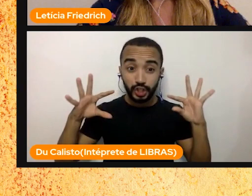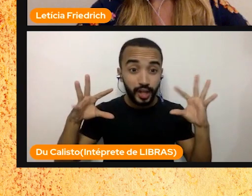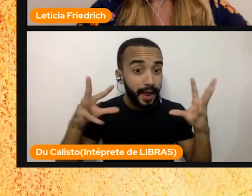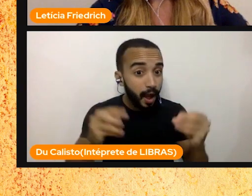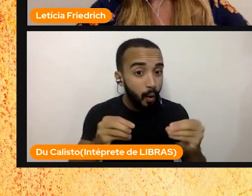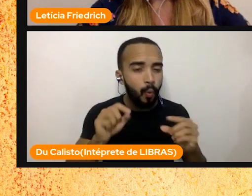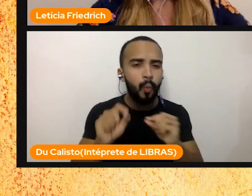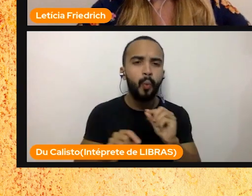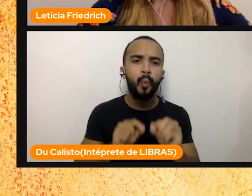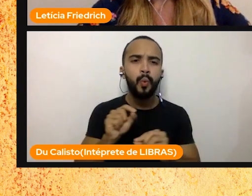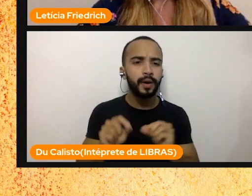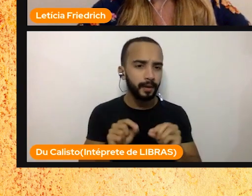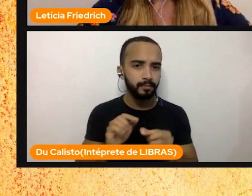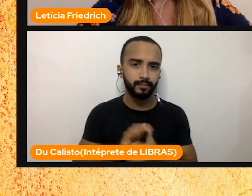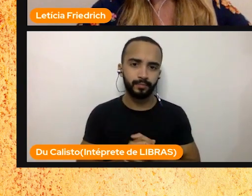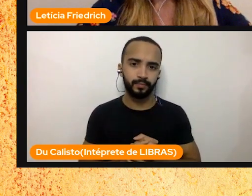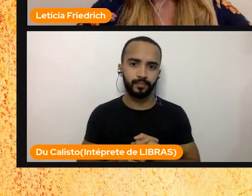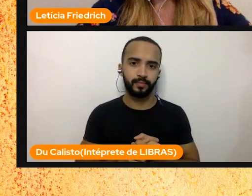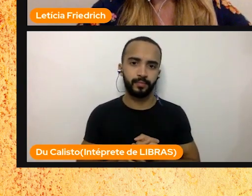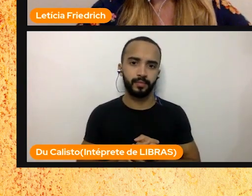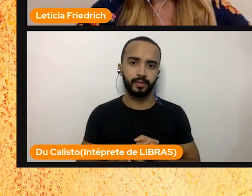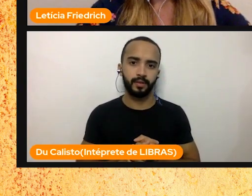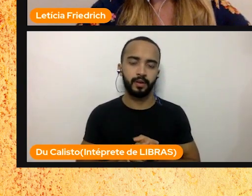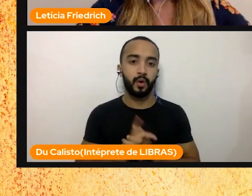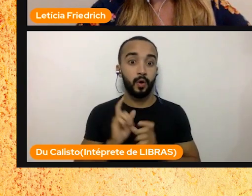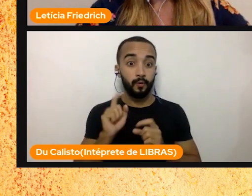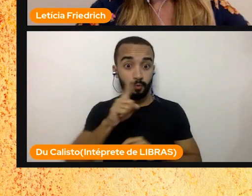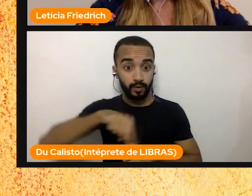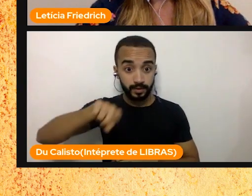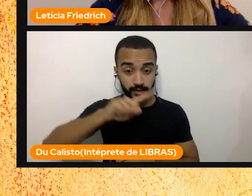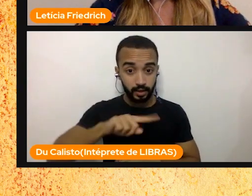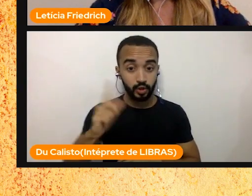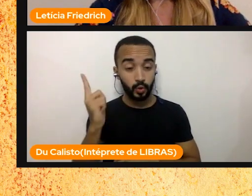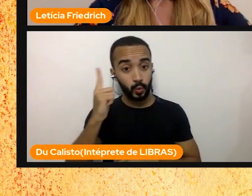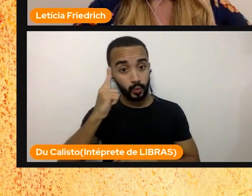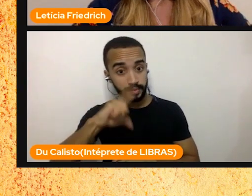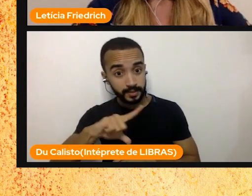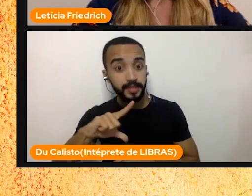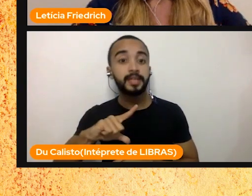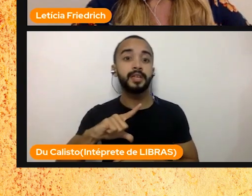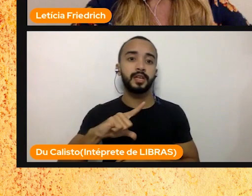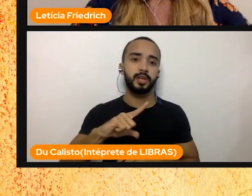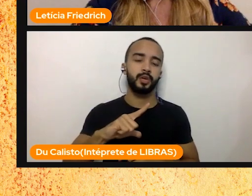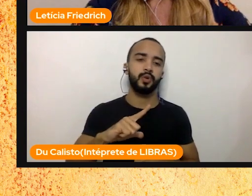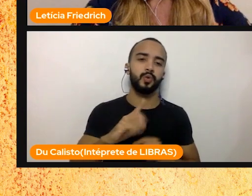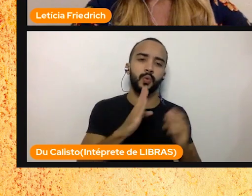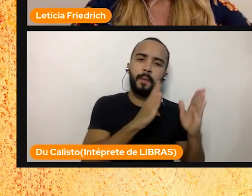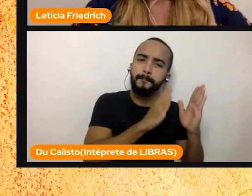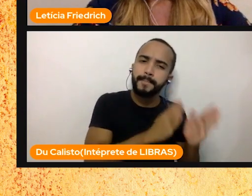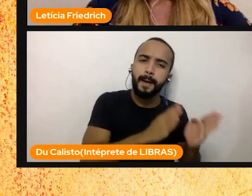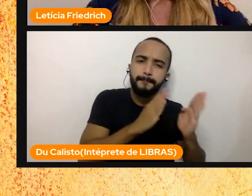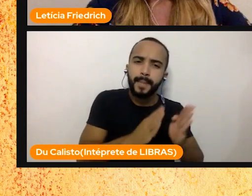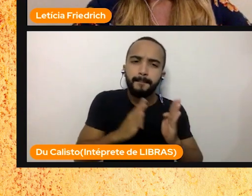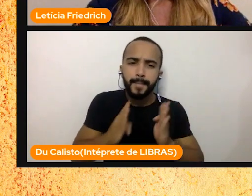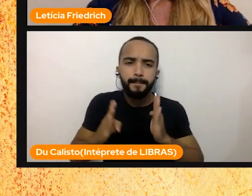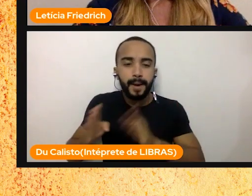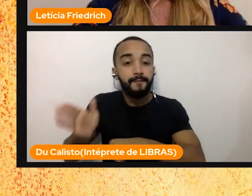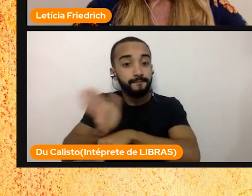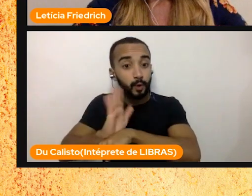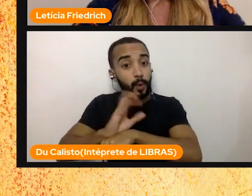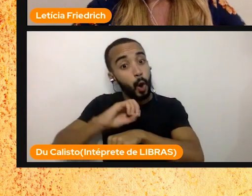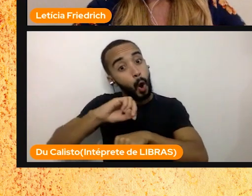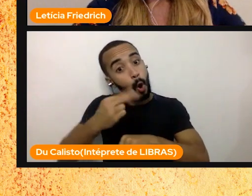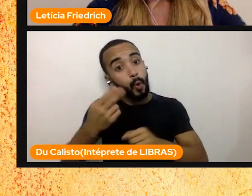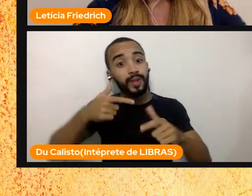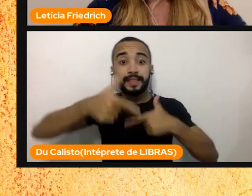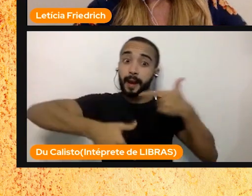disso no processo de produção desses filmes, ou essa possibilidade permitida pelo cinema de animação de trabalhar remotamente conseguiu fazer vocês